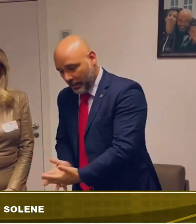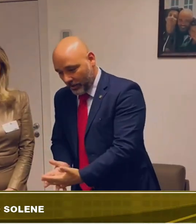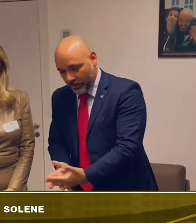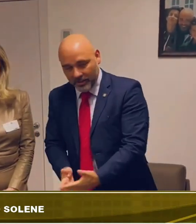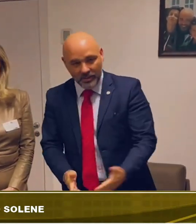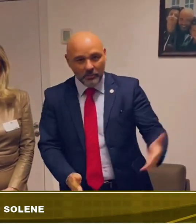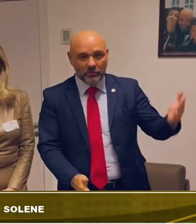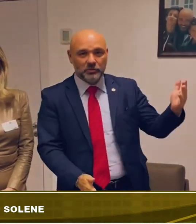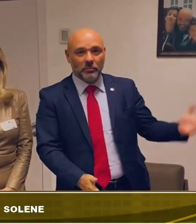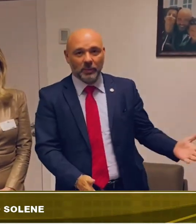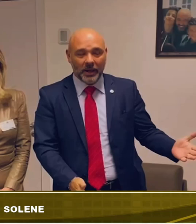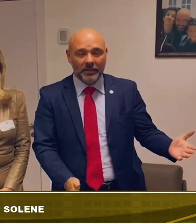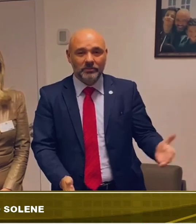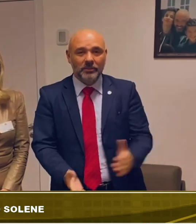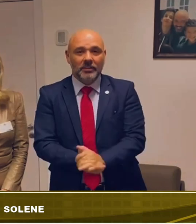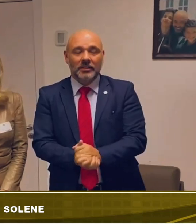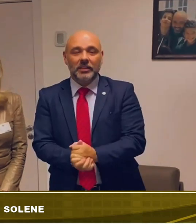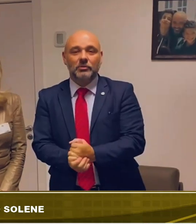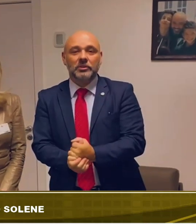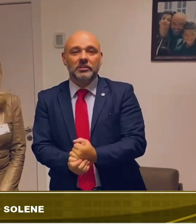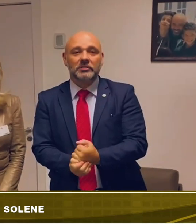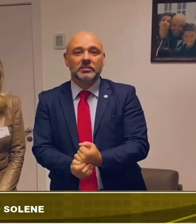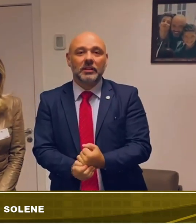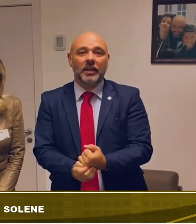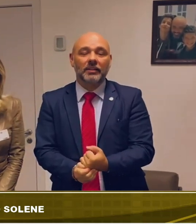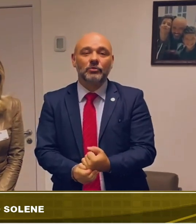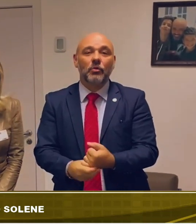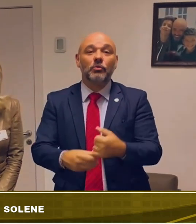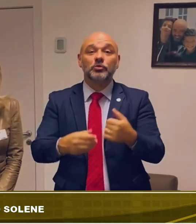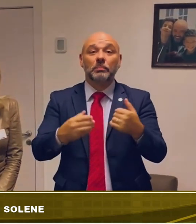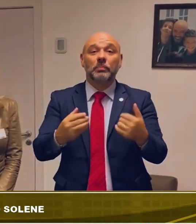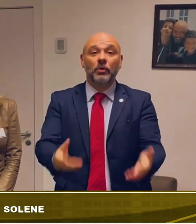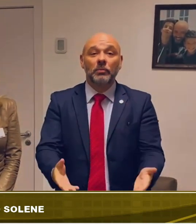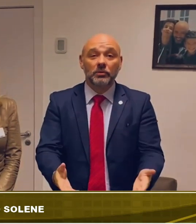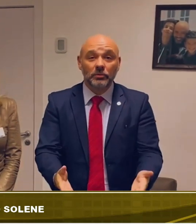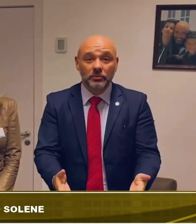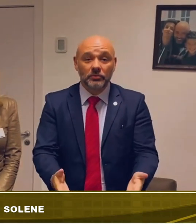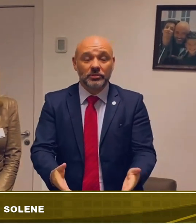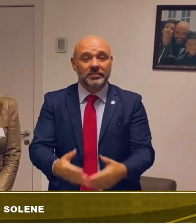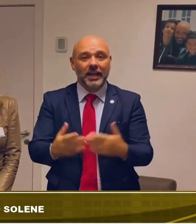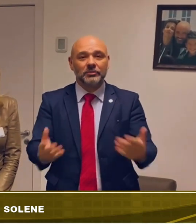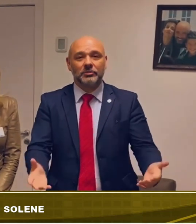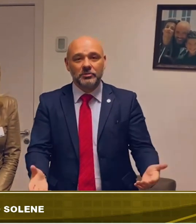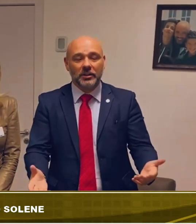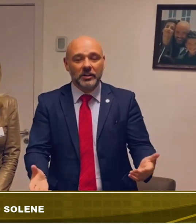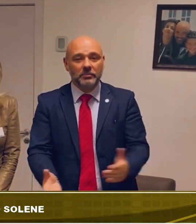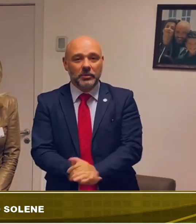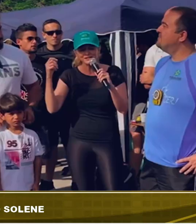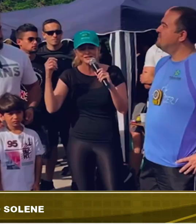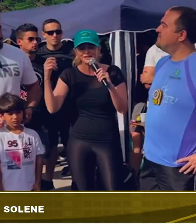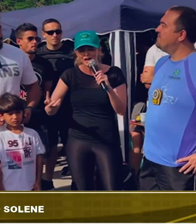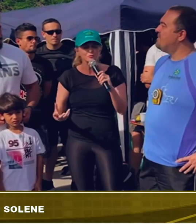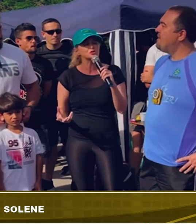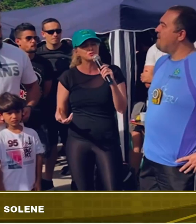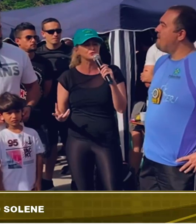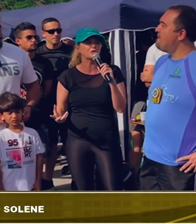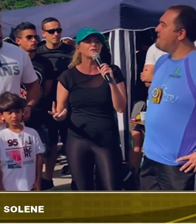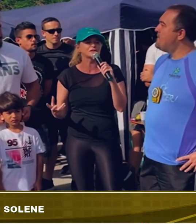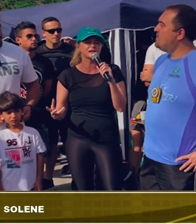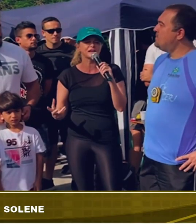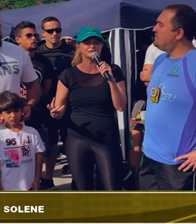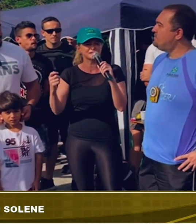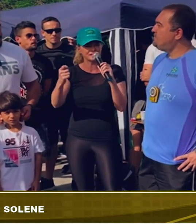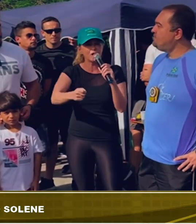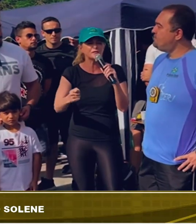Professora Raquel, professor Prado, ícones do concurso público no Estado do Rio de Janeiro. Estarmos juntos